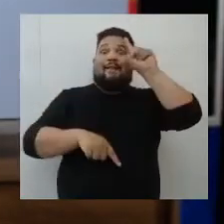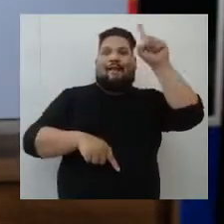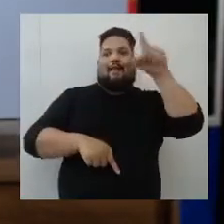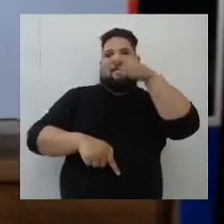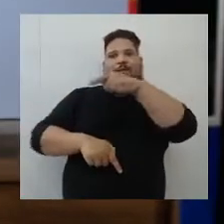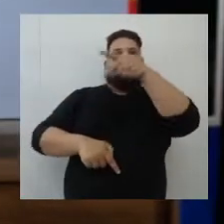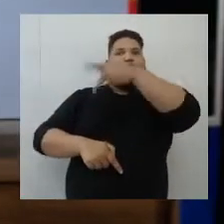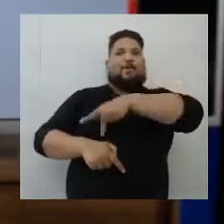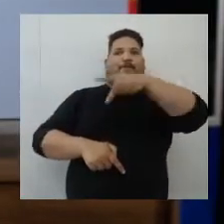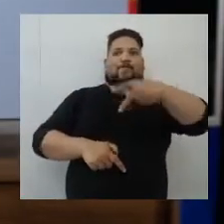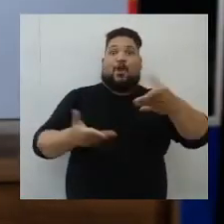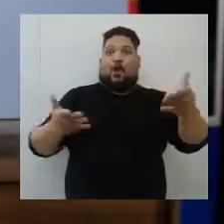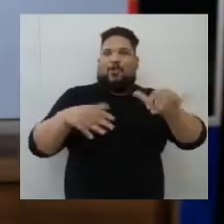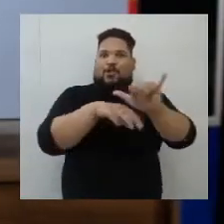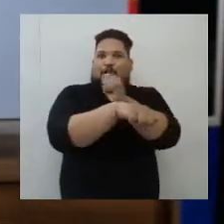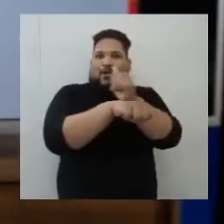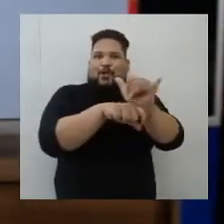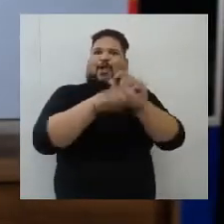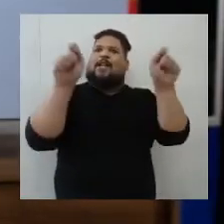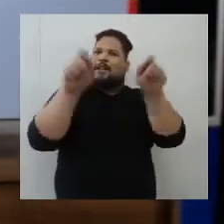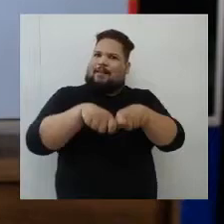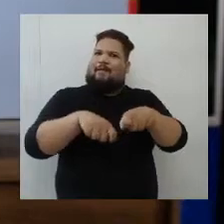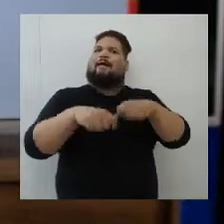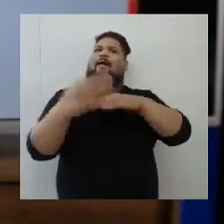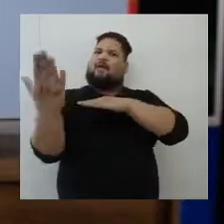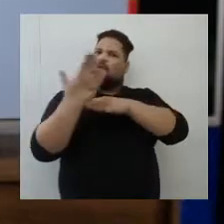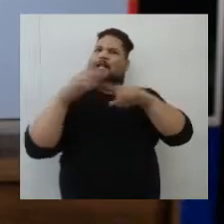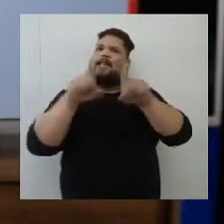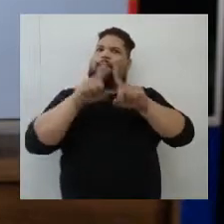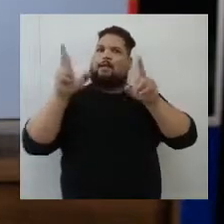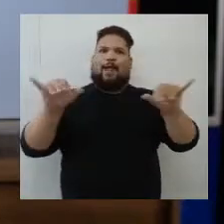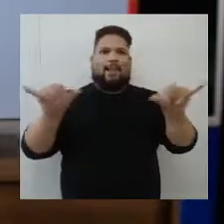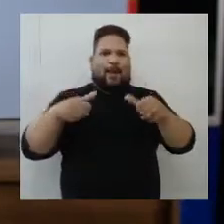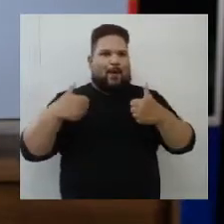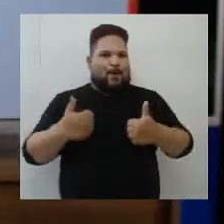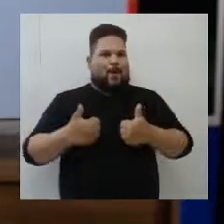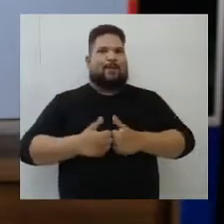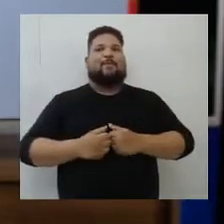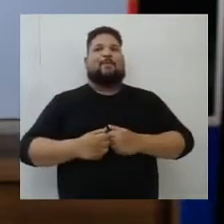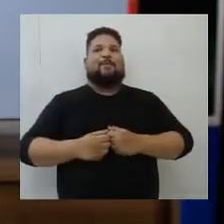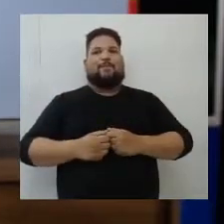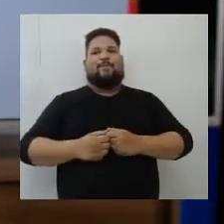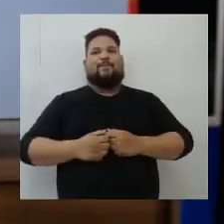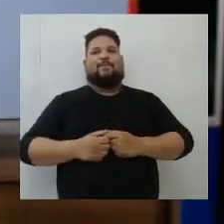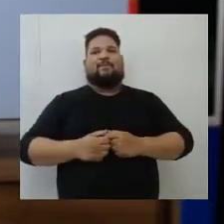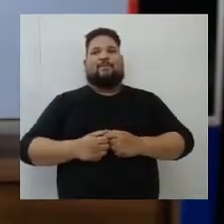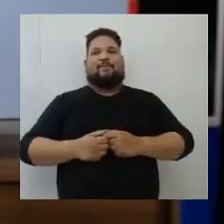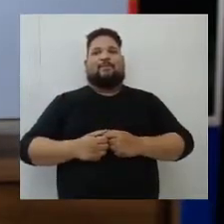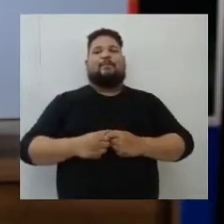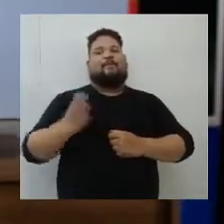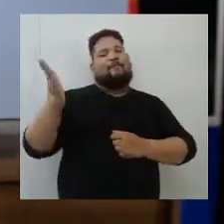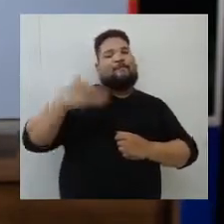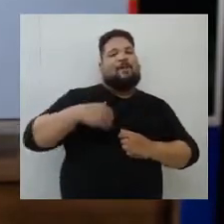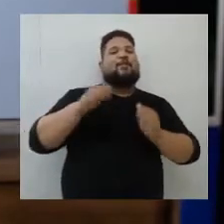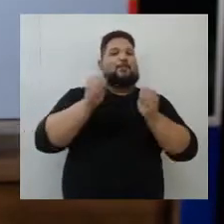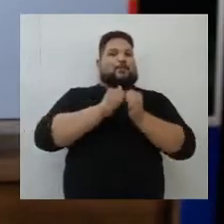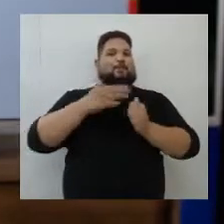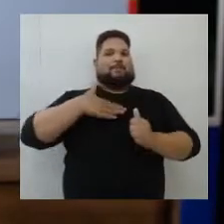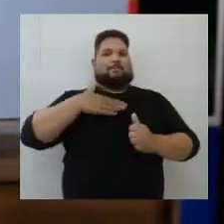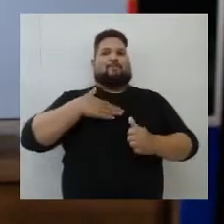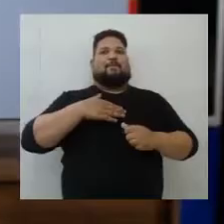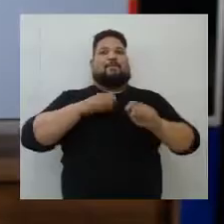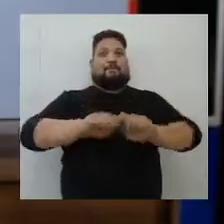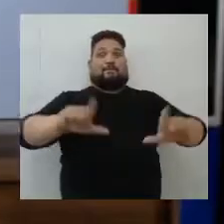está basicamente um youtuber, também vai te ajudar. Tranquilo, gente? Então, segue aqui com o tio Pimpão, volta para o